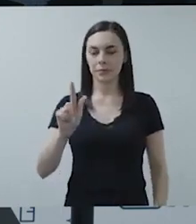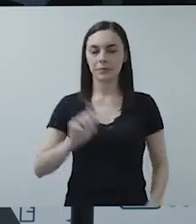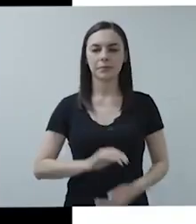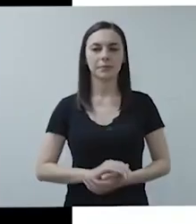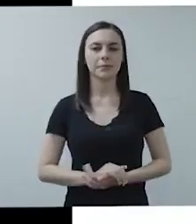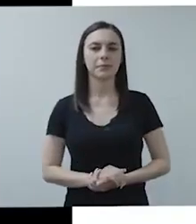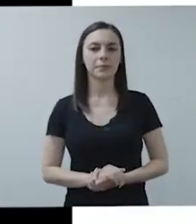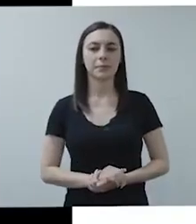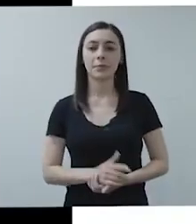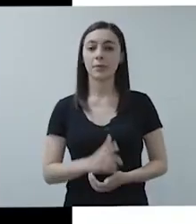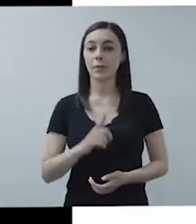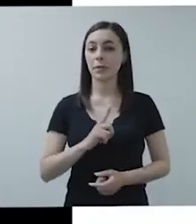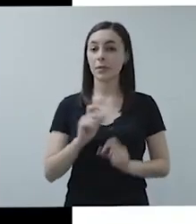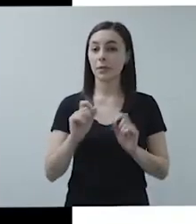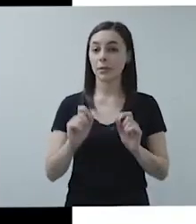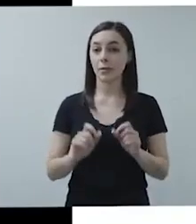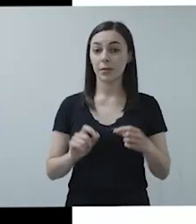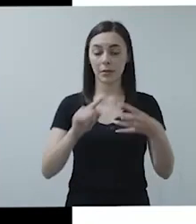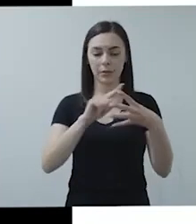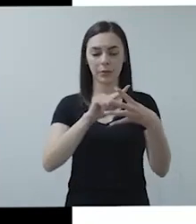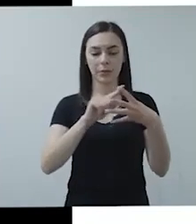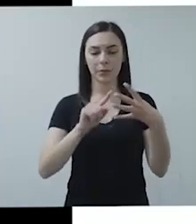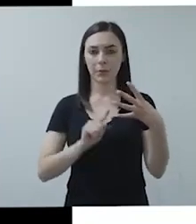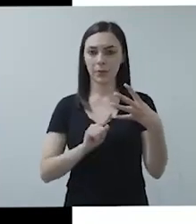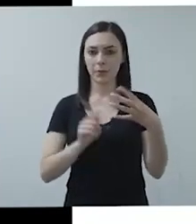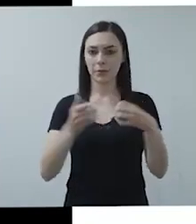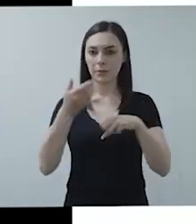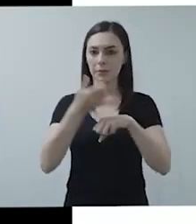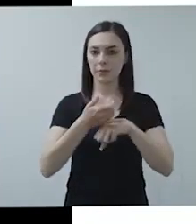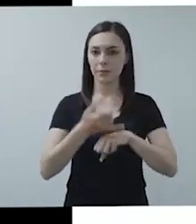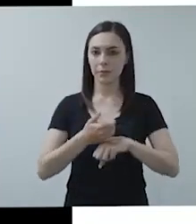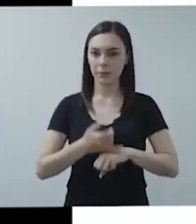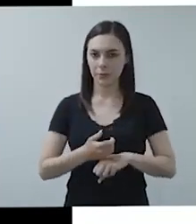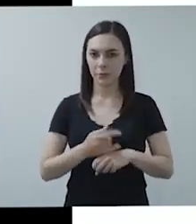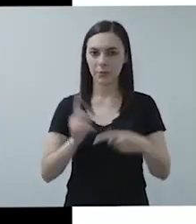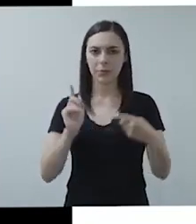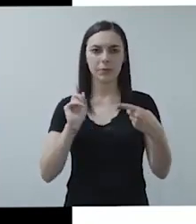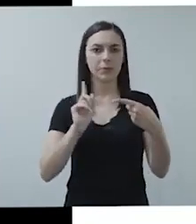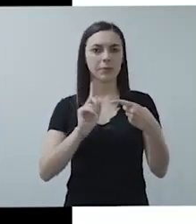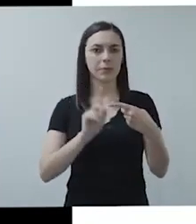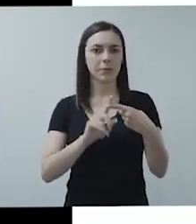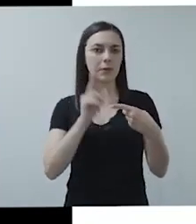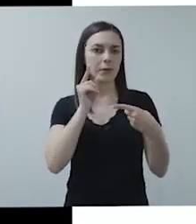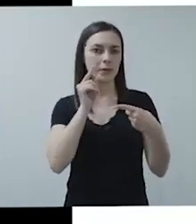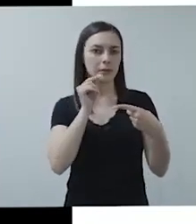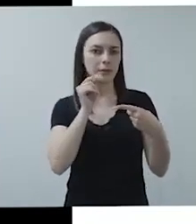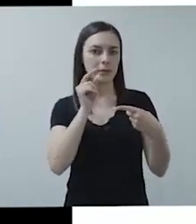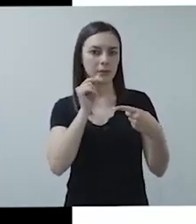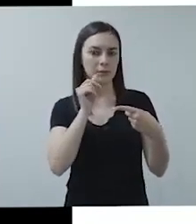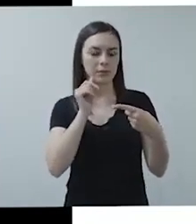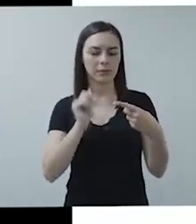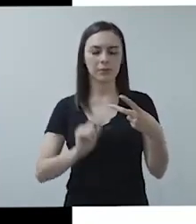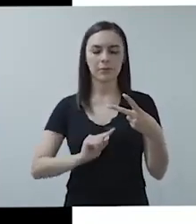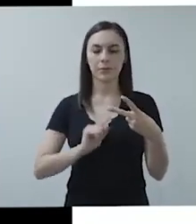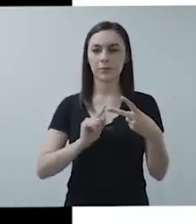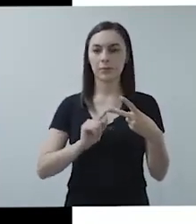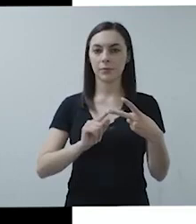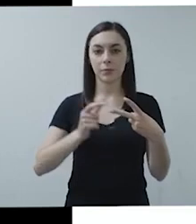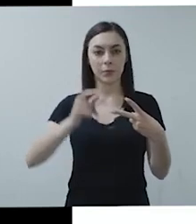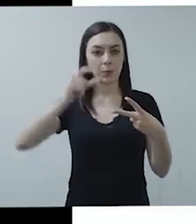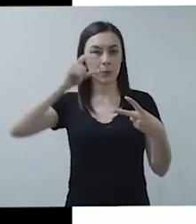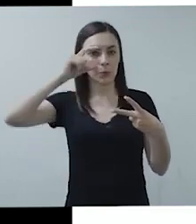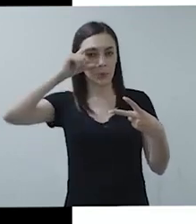eu tenho aqui 4 objetos. Eu tenho o lápis, o